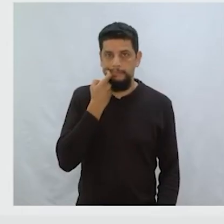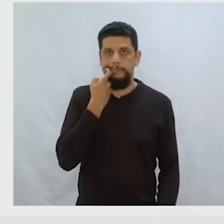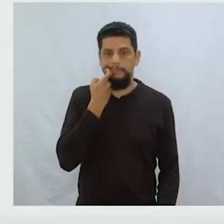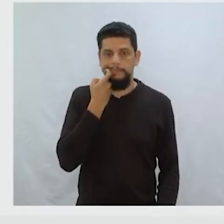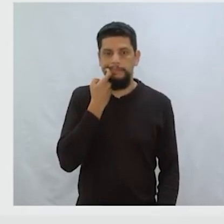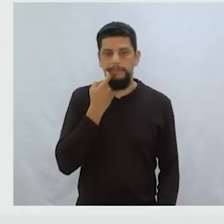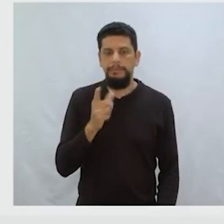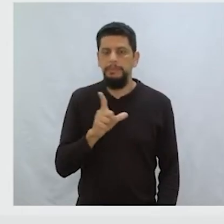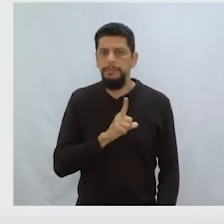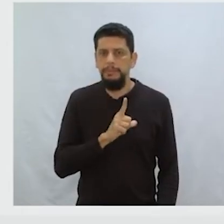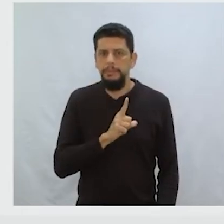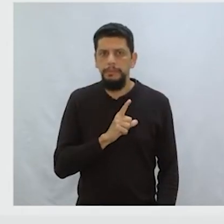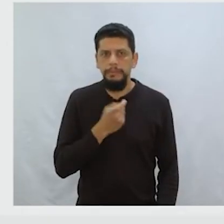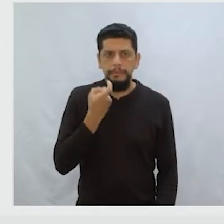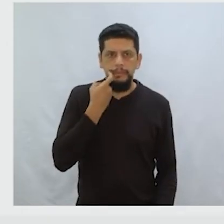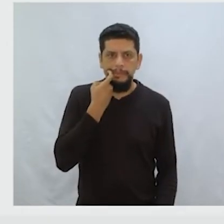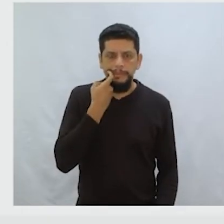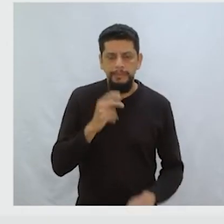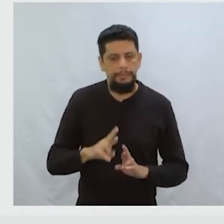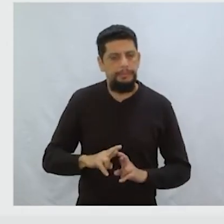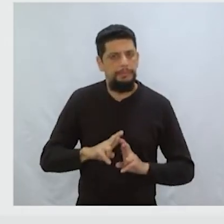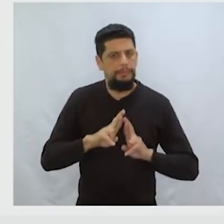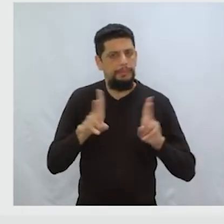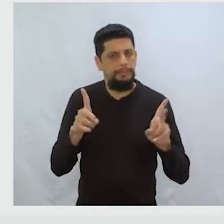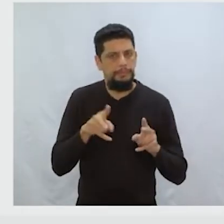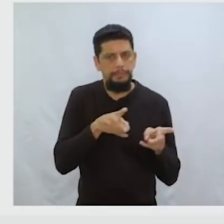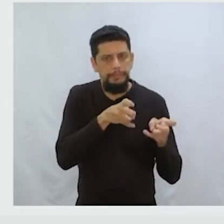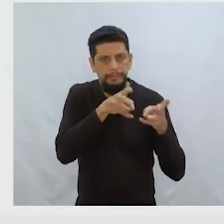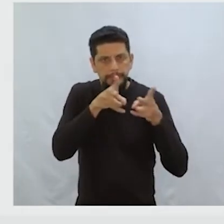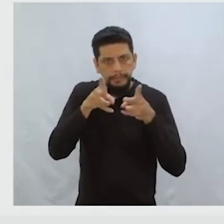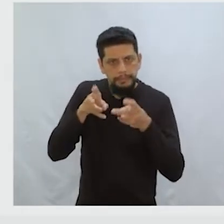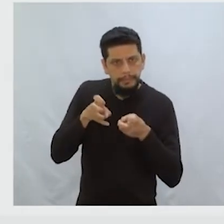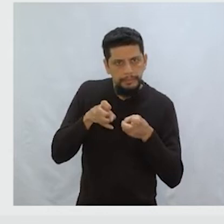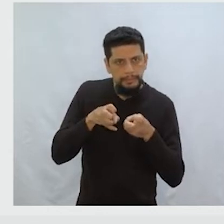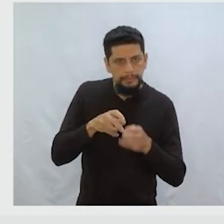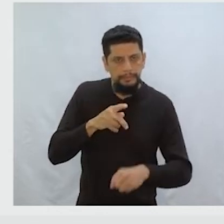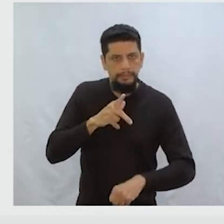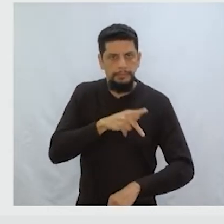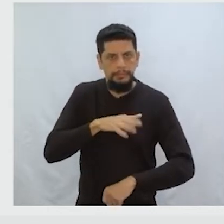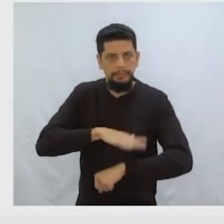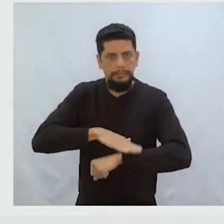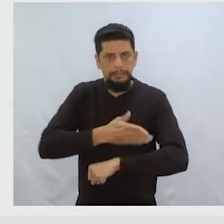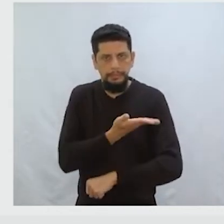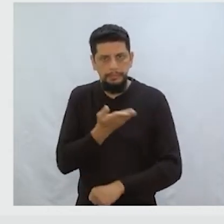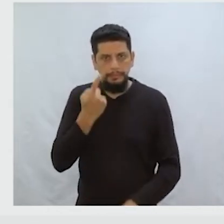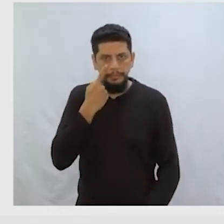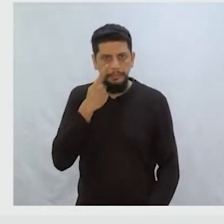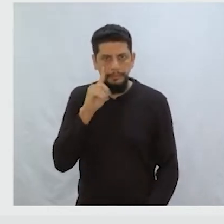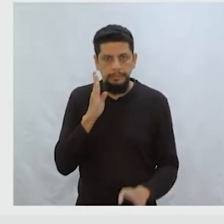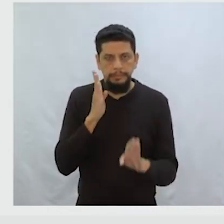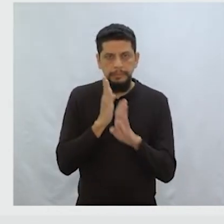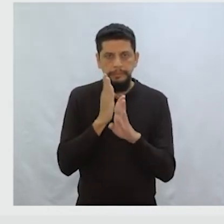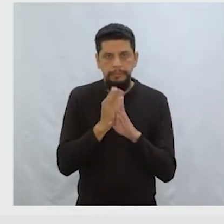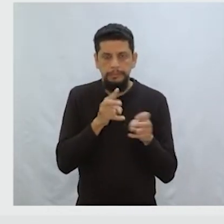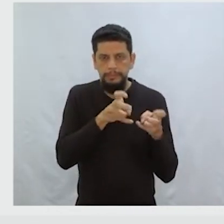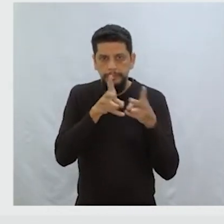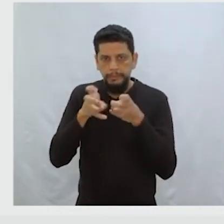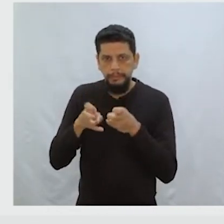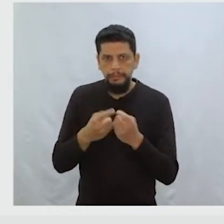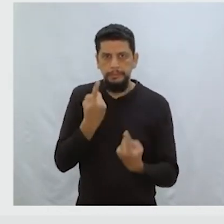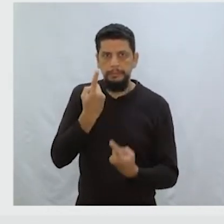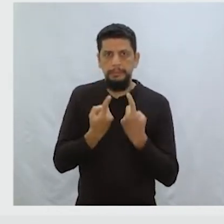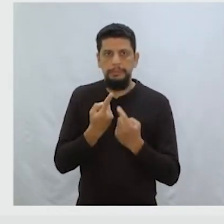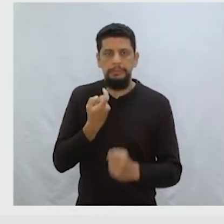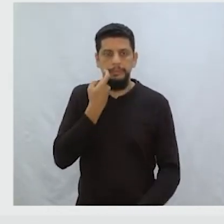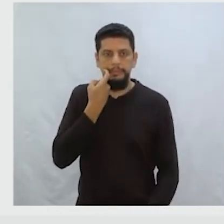peixes. Tem um peixinho ali diferente. Observem, a professora vai dar um tempinho para que vocês olhem e observem